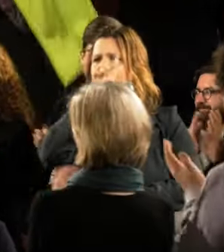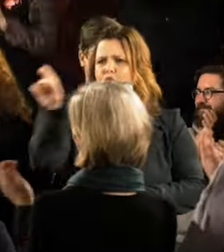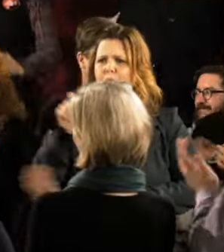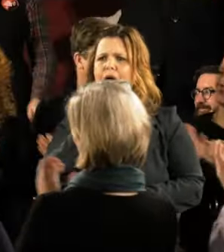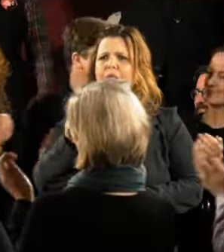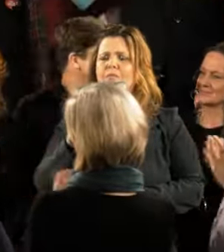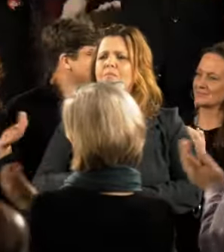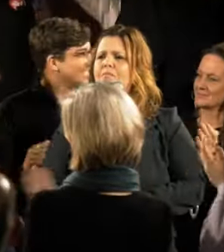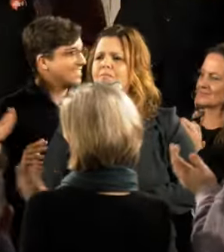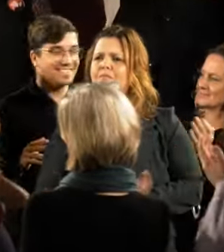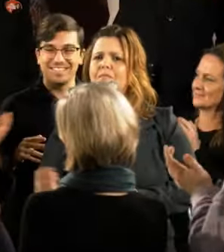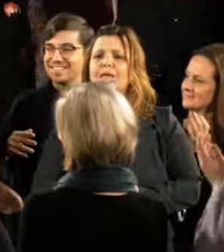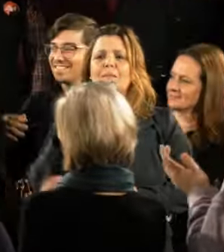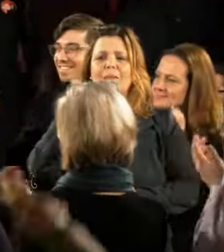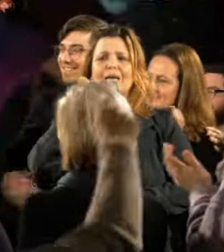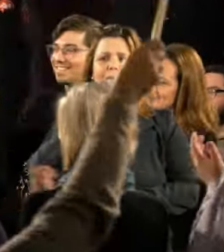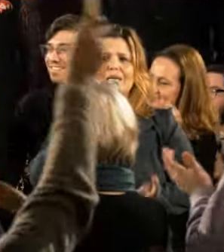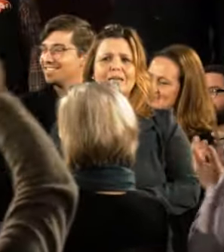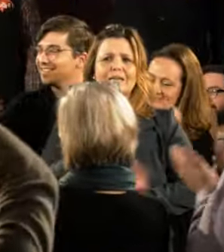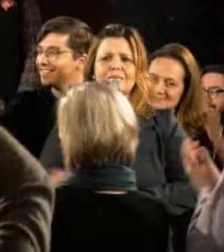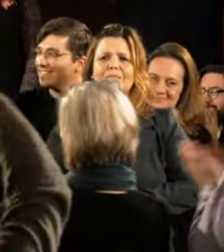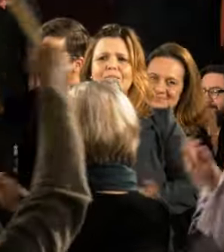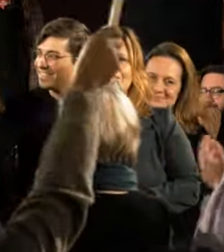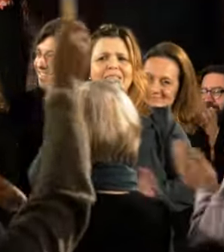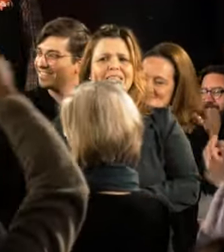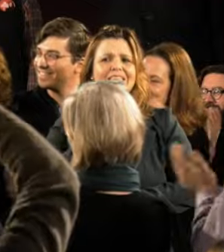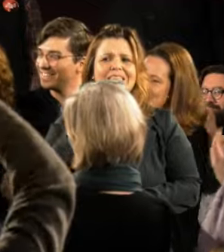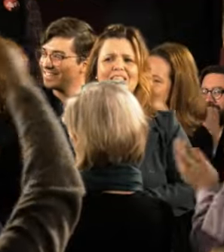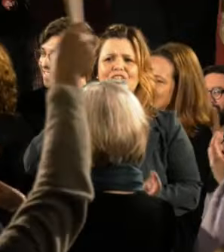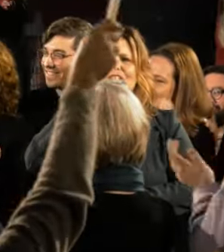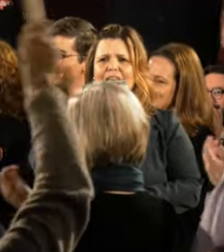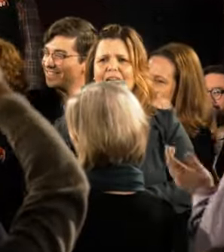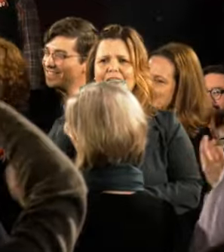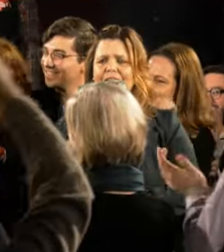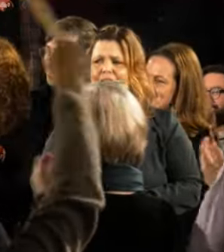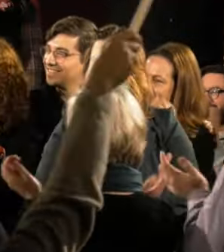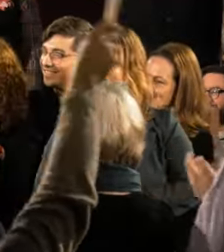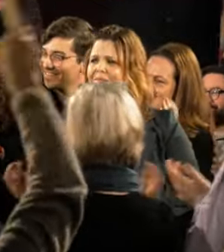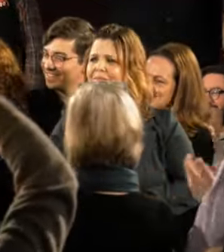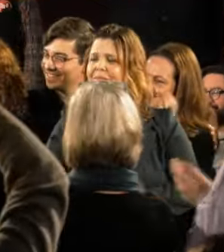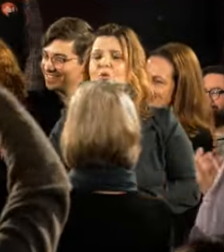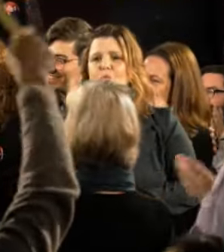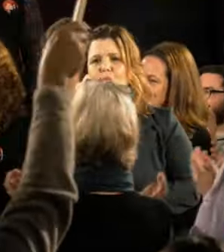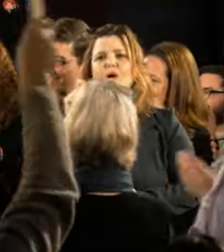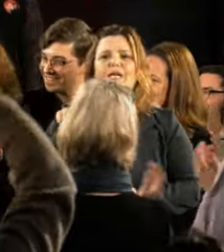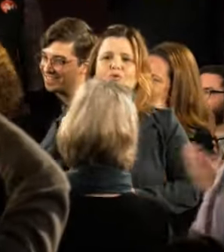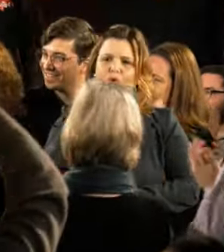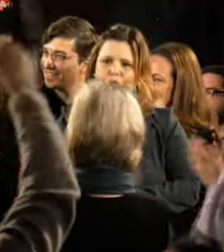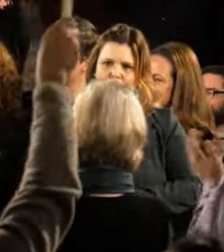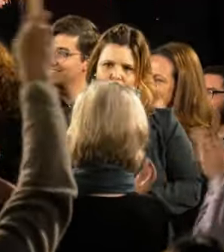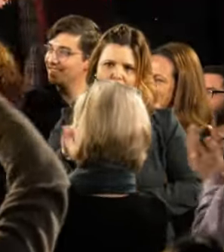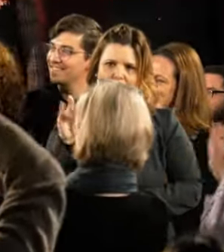ru Mendes aara ranito atiana moita e o antón